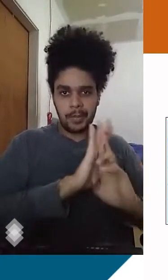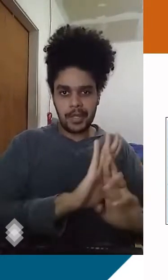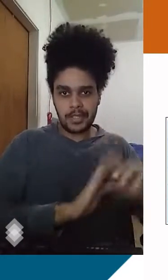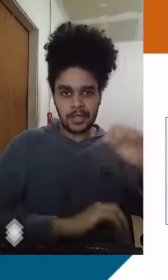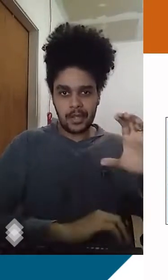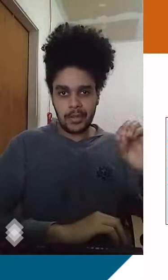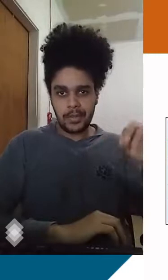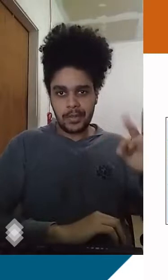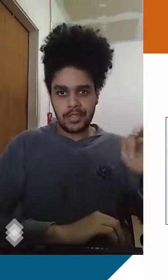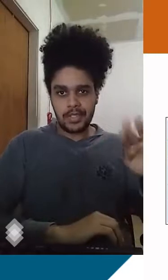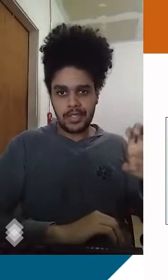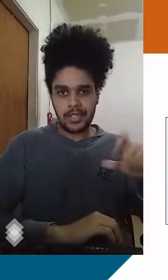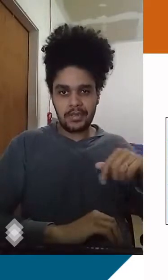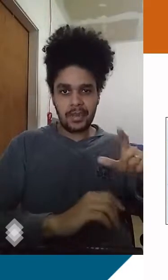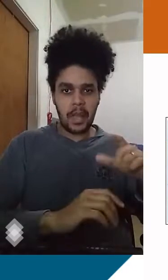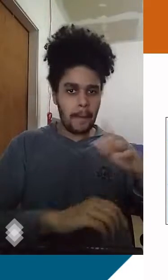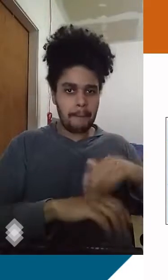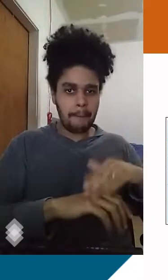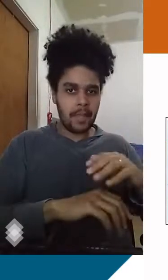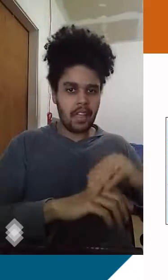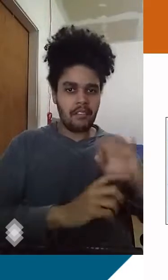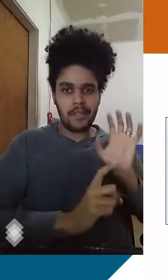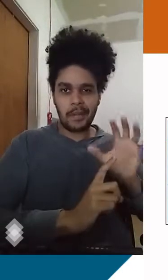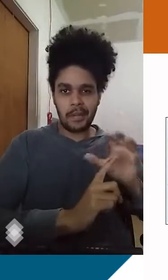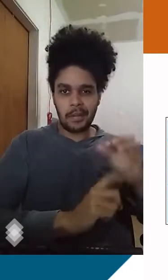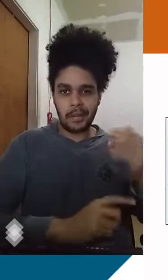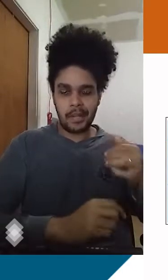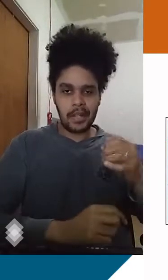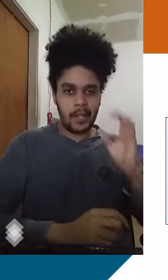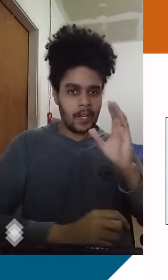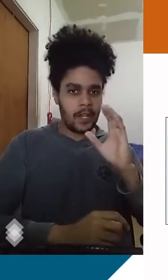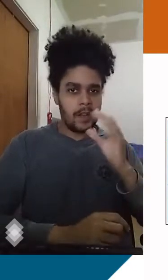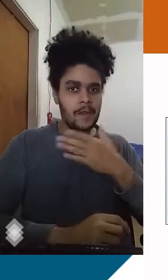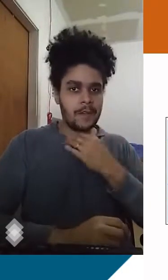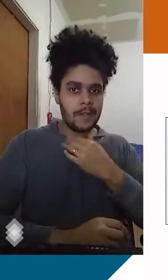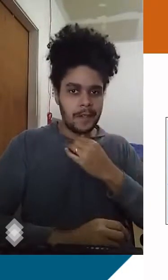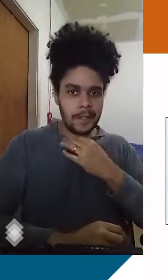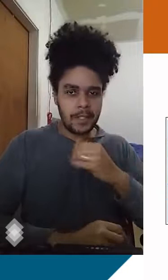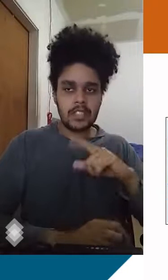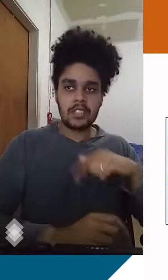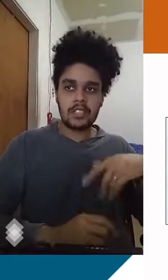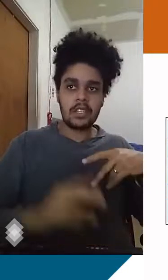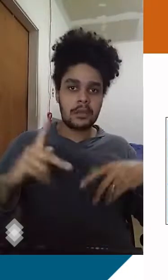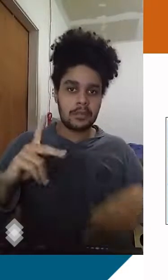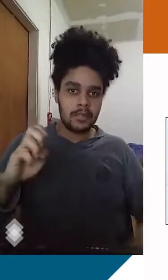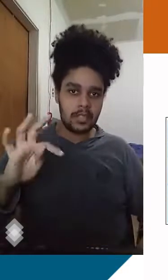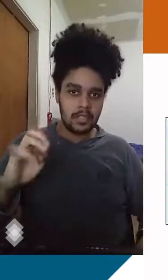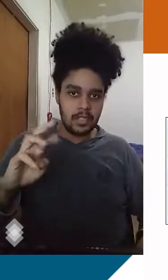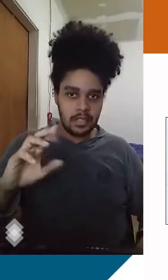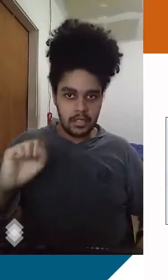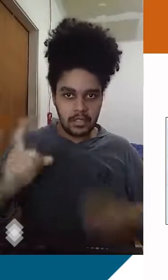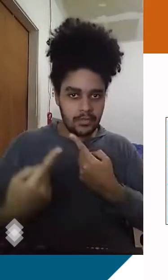representar esses continentes, talvez de uma forma um pouco mais tendenciosa, mais equivocada. E a projeção de Peters, ela